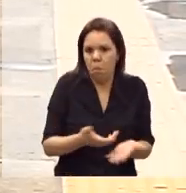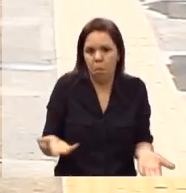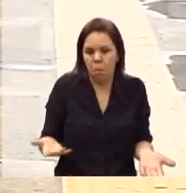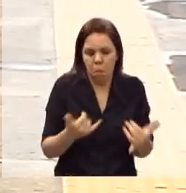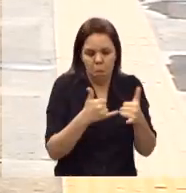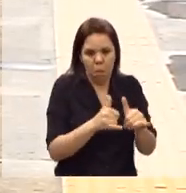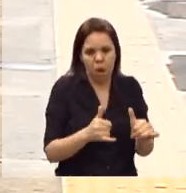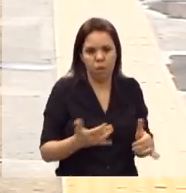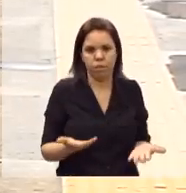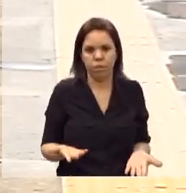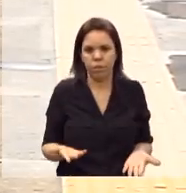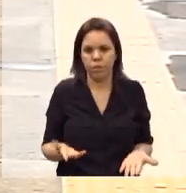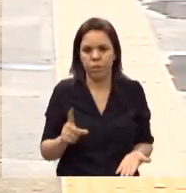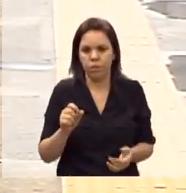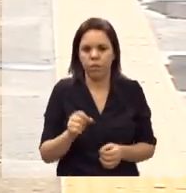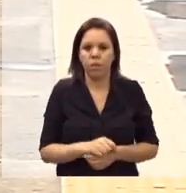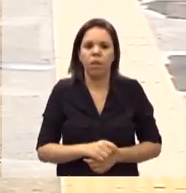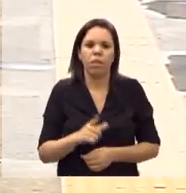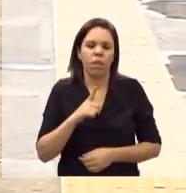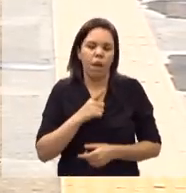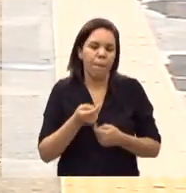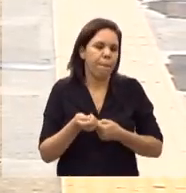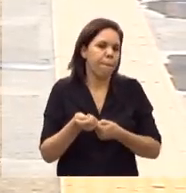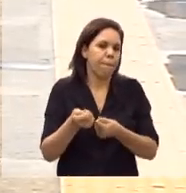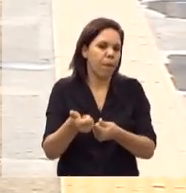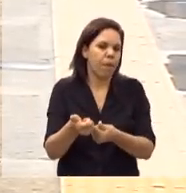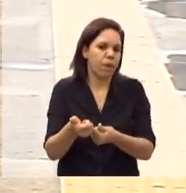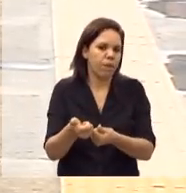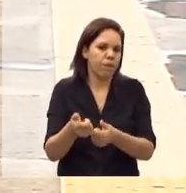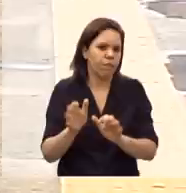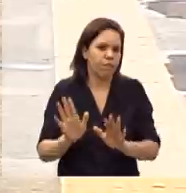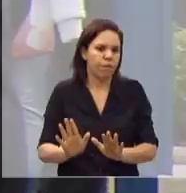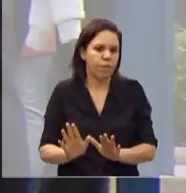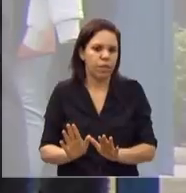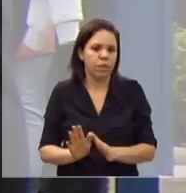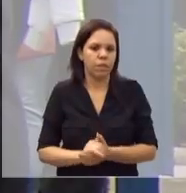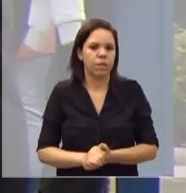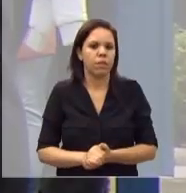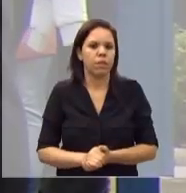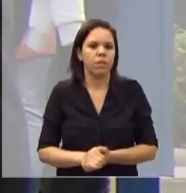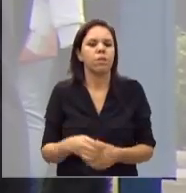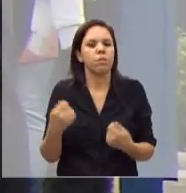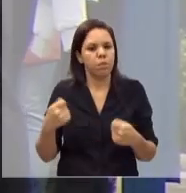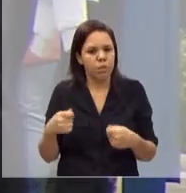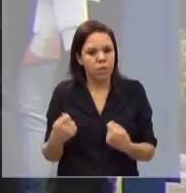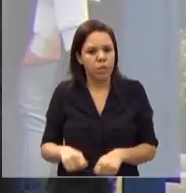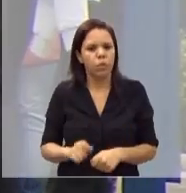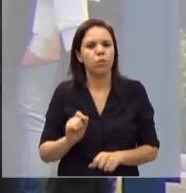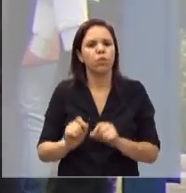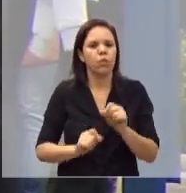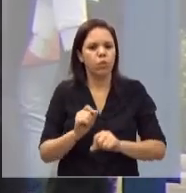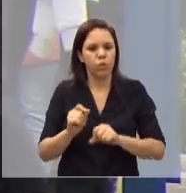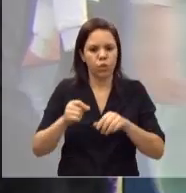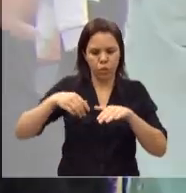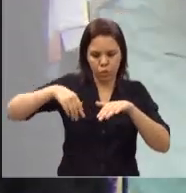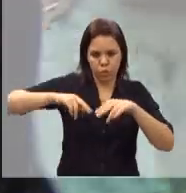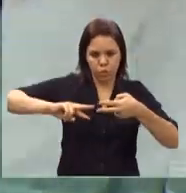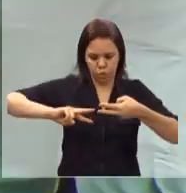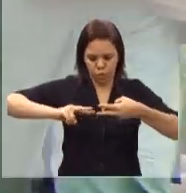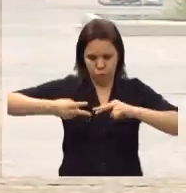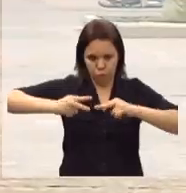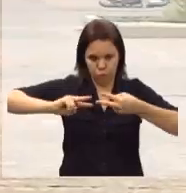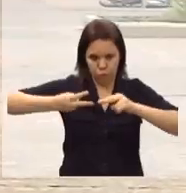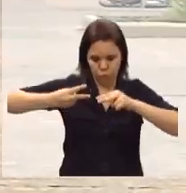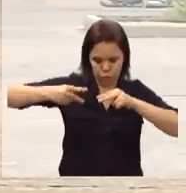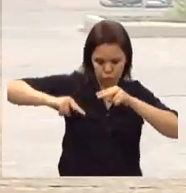o ônibus, né? Já goza do benefício da imunidade. Porém, ela tem que passar se arrastando por debaixo das catracas de